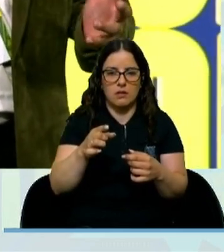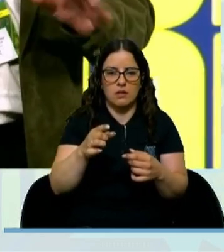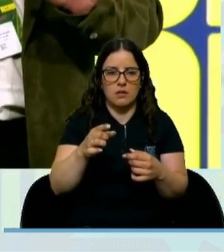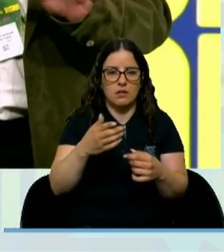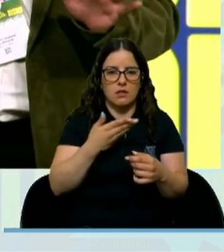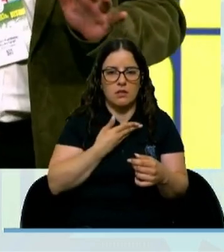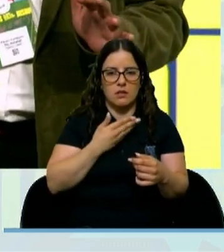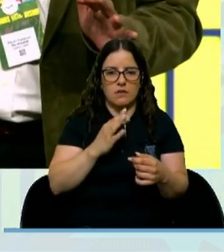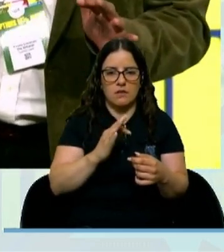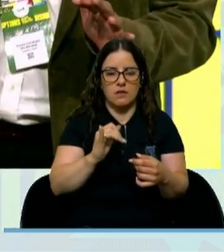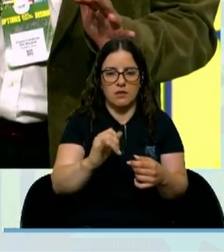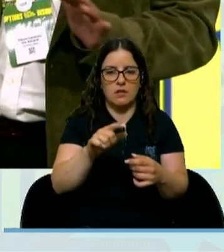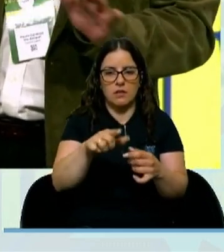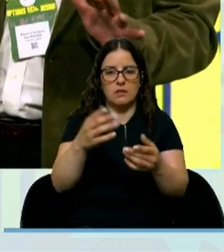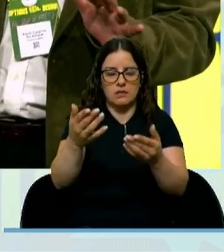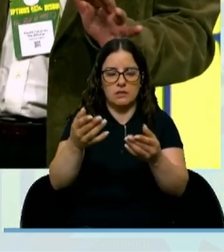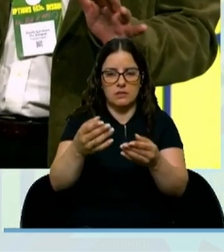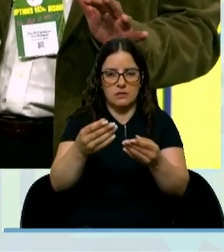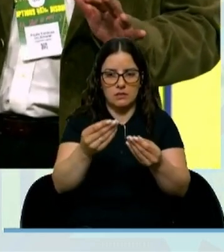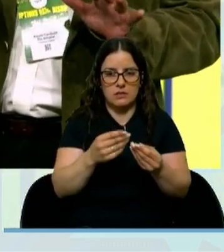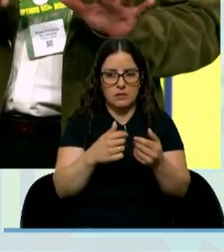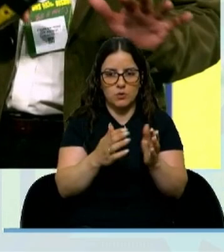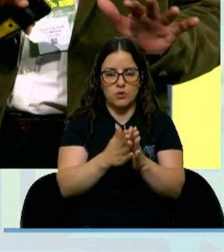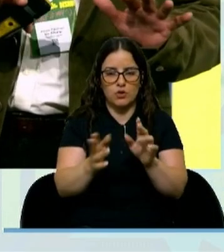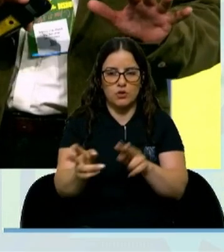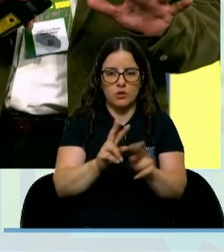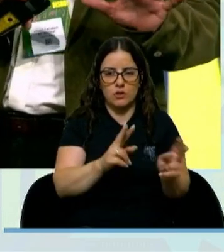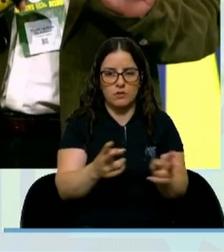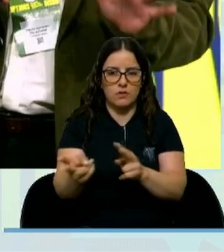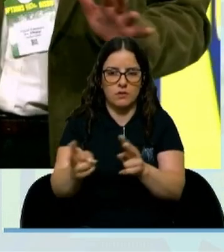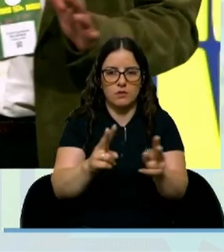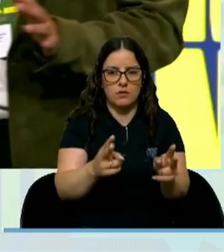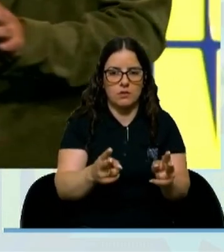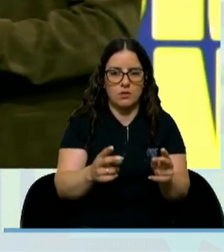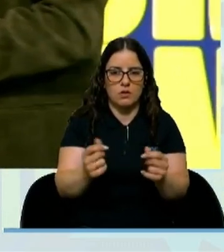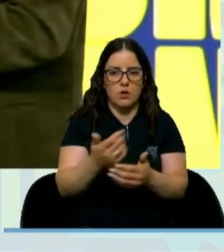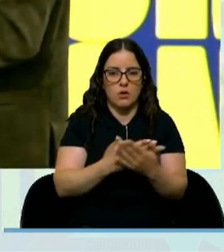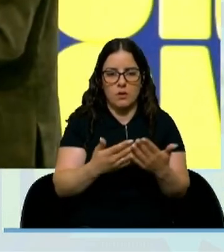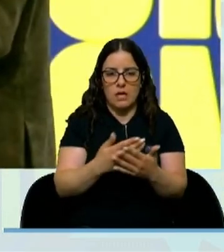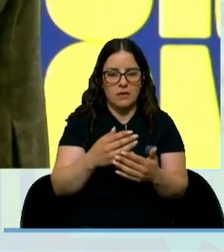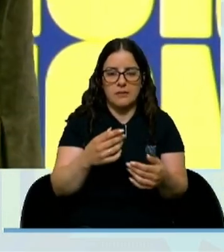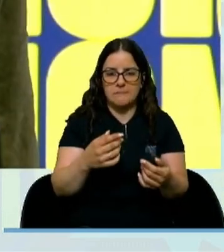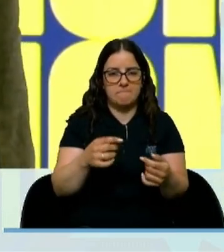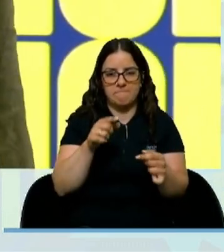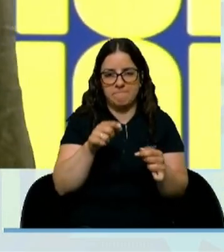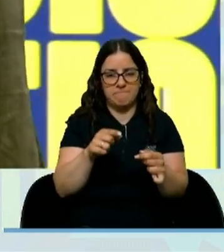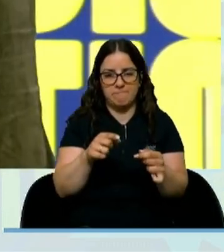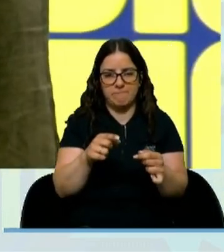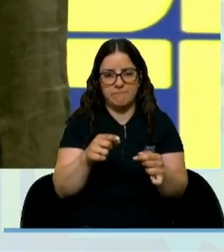nossa economia. Não é possível. Não é possível, porque a DeFi tem um funcionamento essencialmente